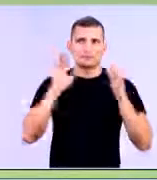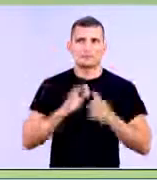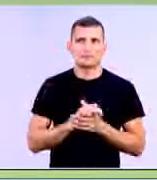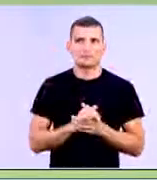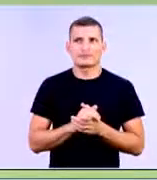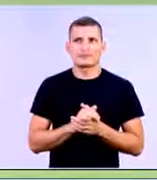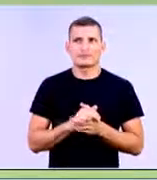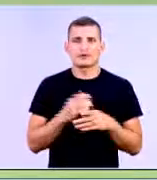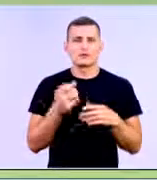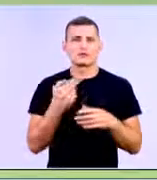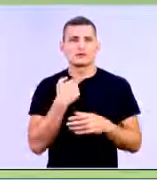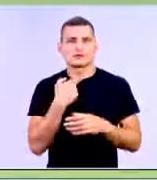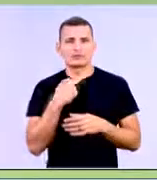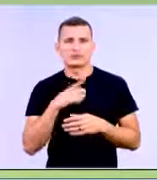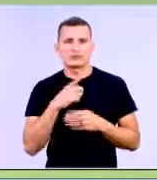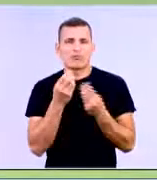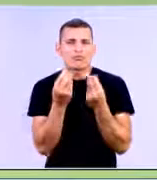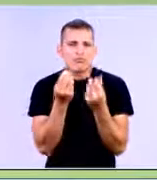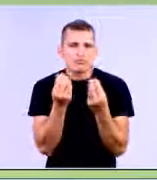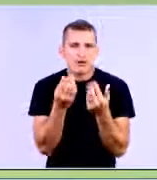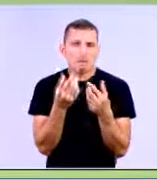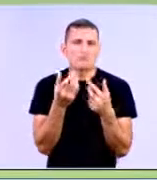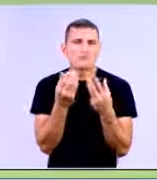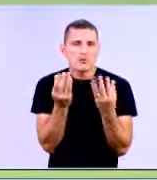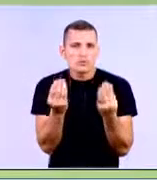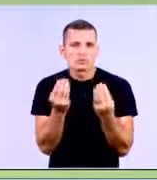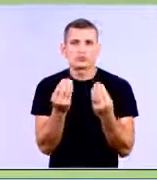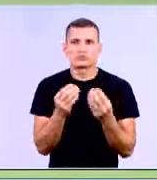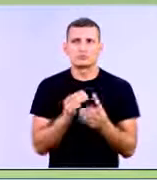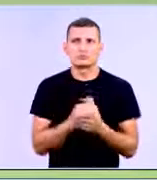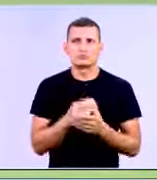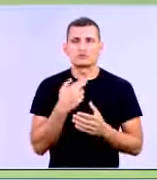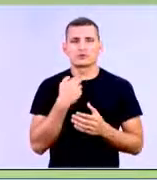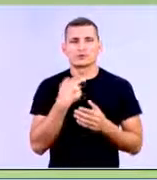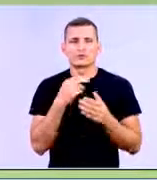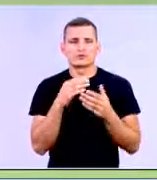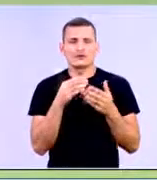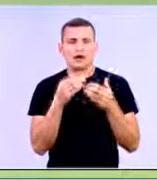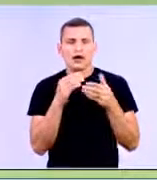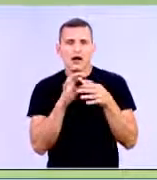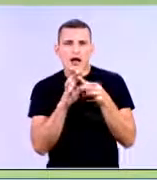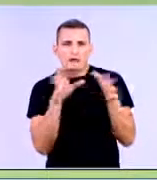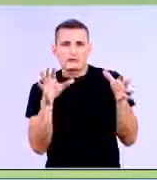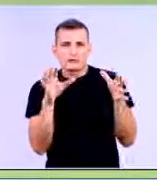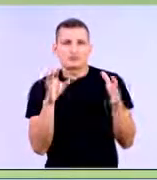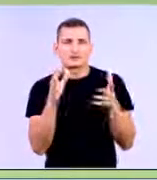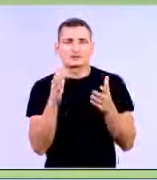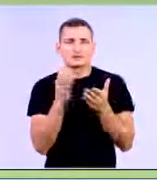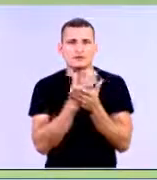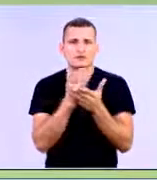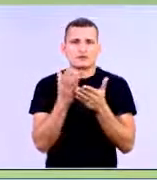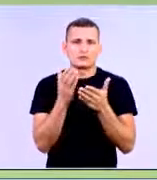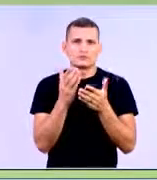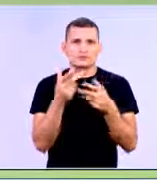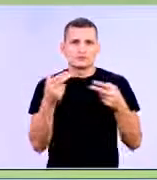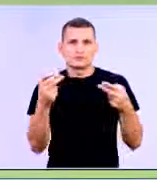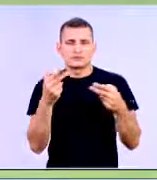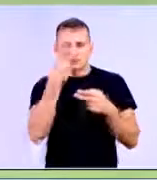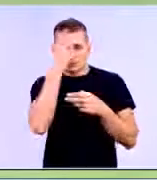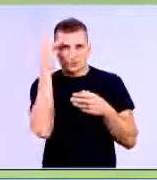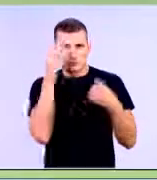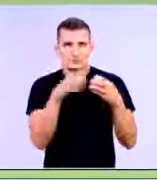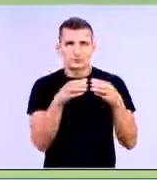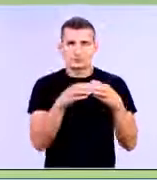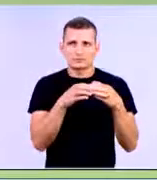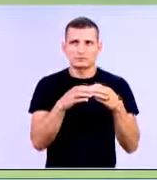deve conter muitos detalhes, não deve abrir exceções a pessoas ou grupos, jamais abrir exceções. E